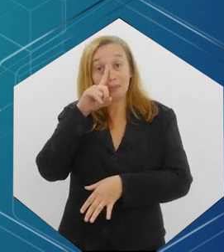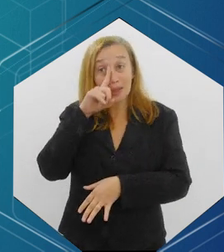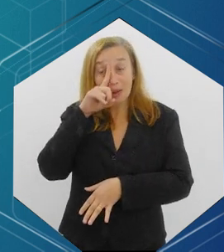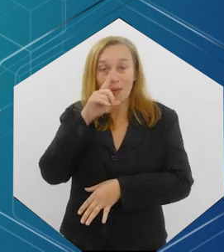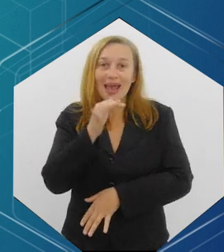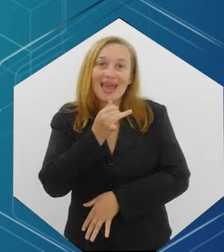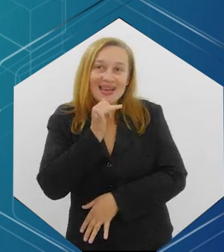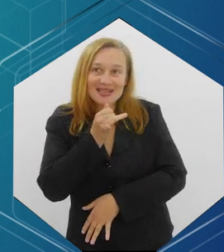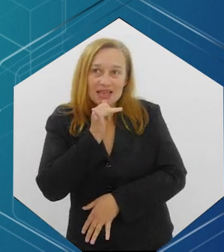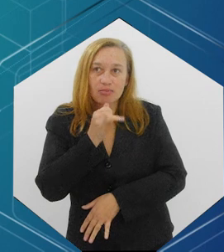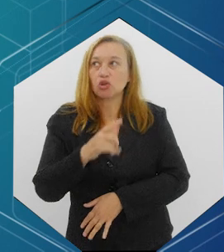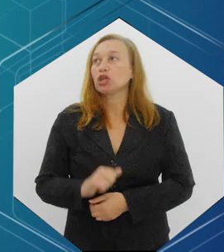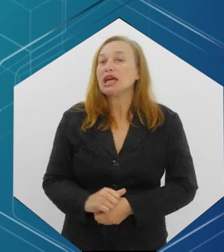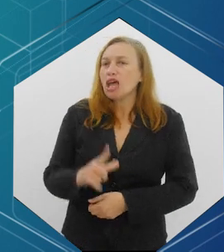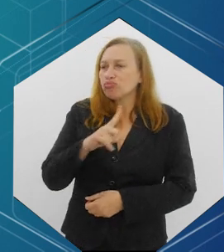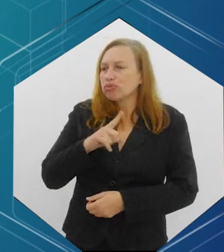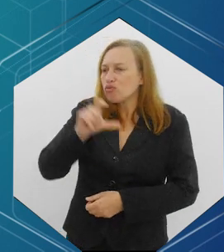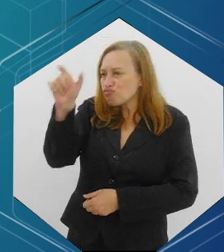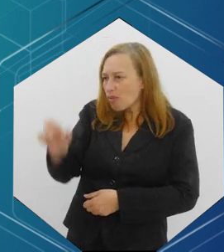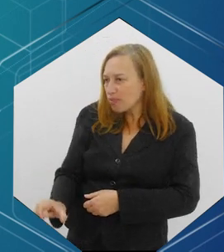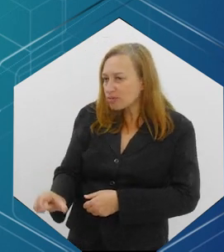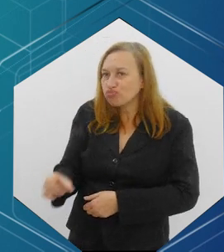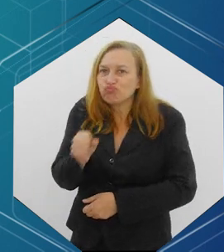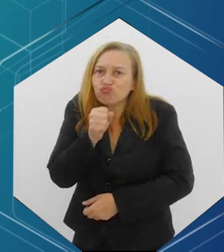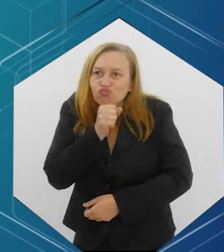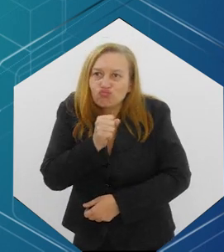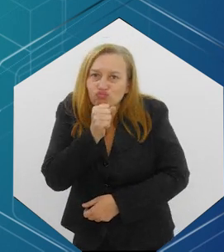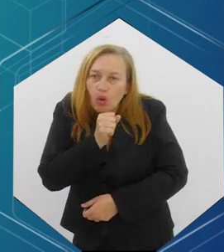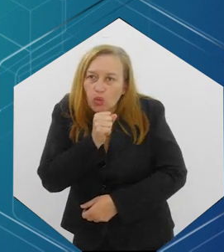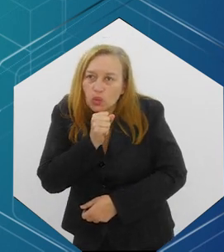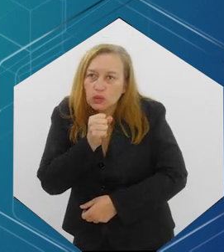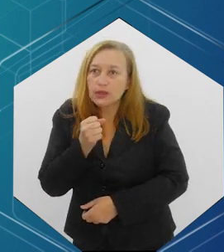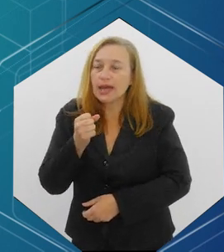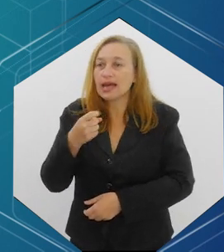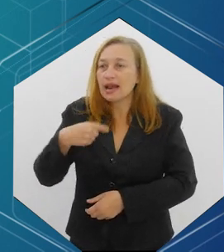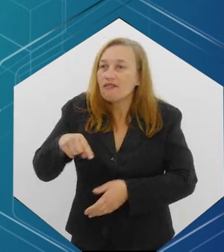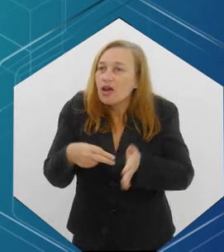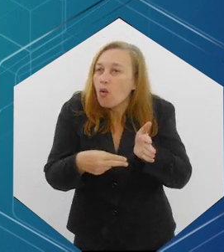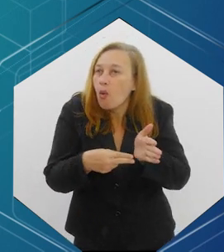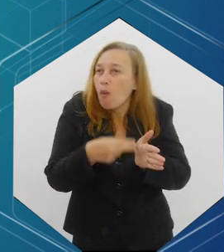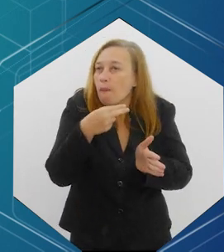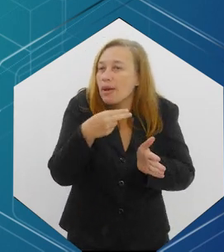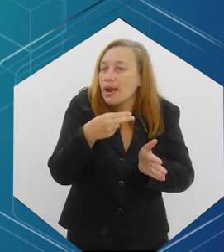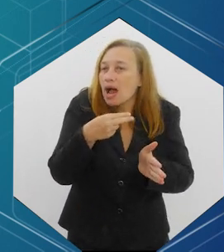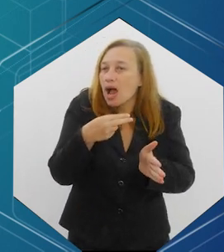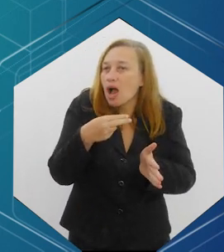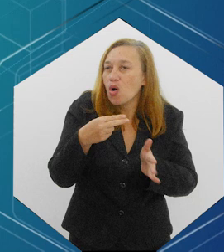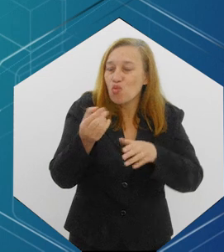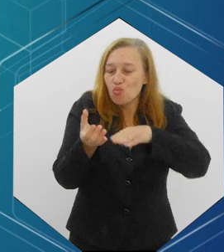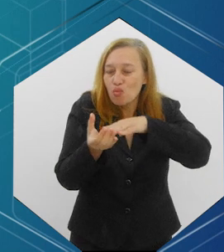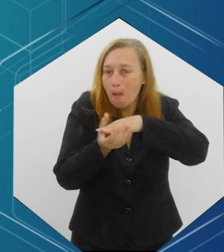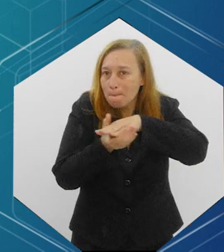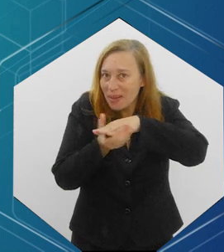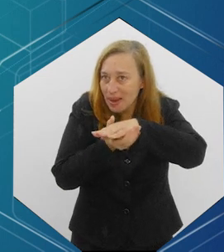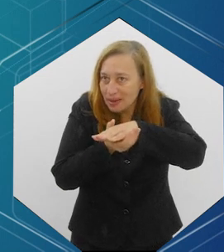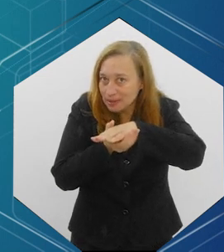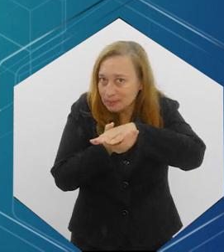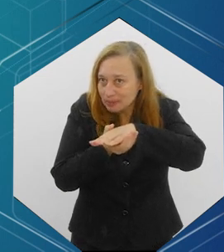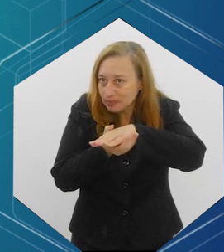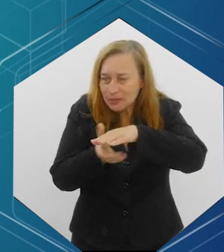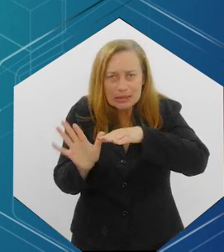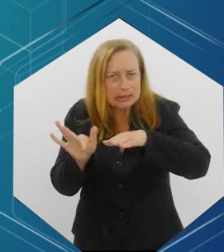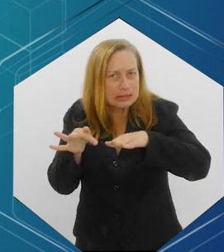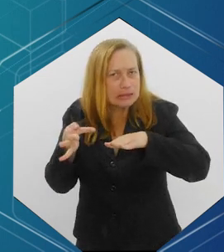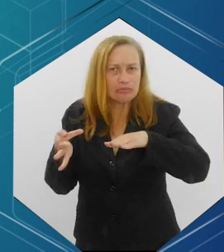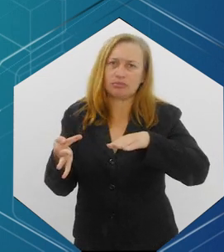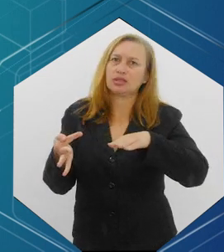risco. Então, um exemplo. Eu tenho uma paciente idosa e ela vai operar o pé, né? Uma